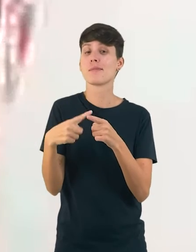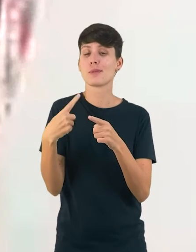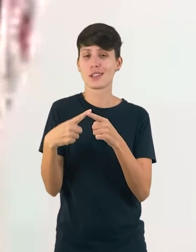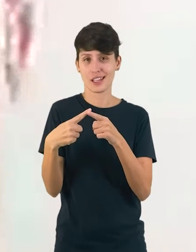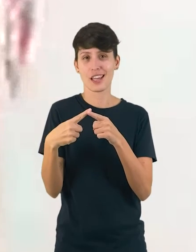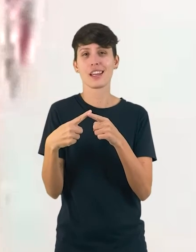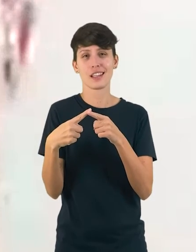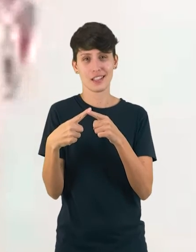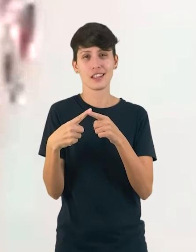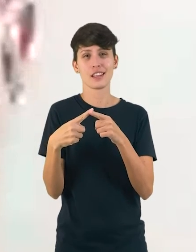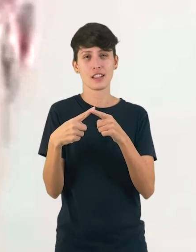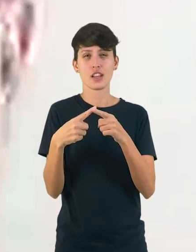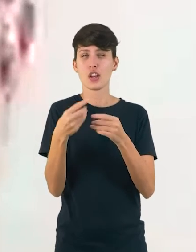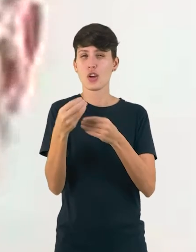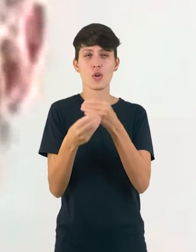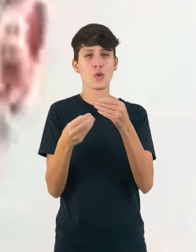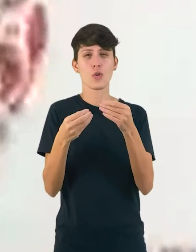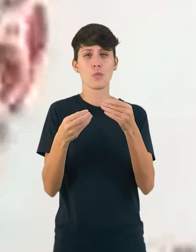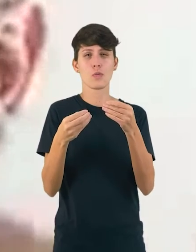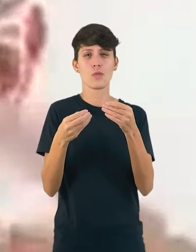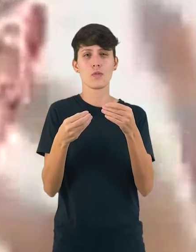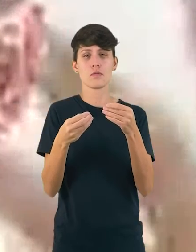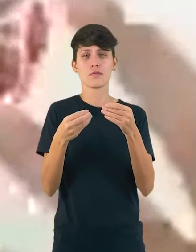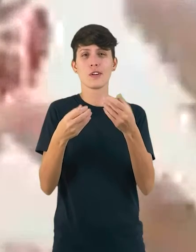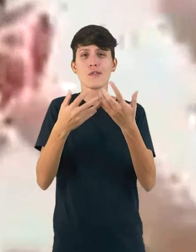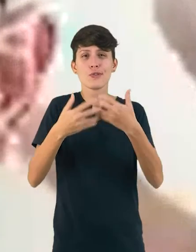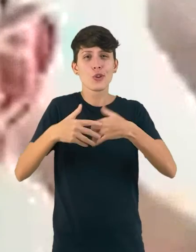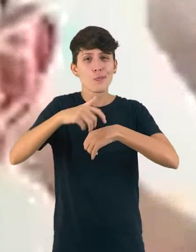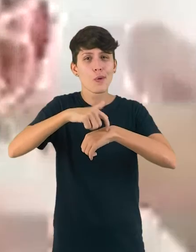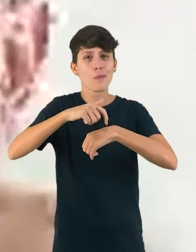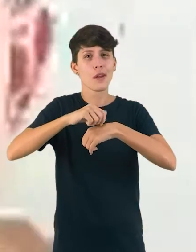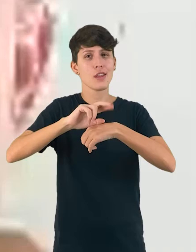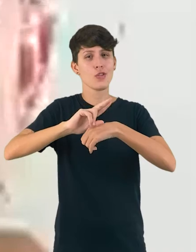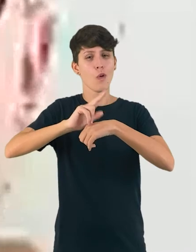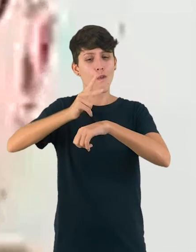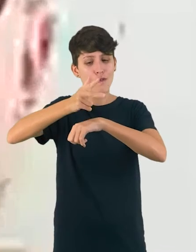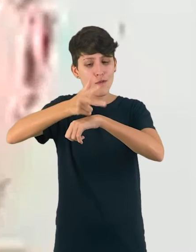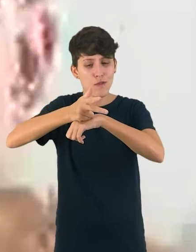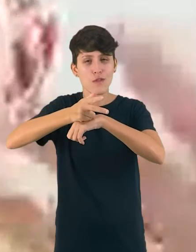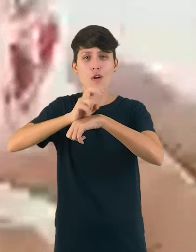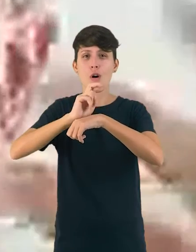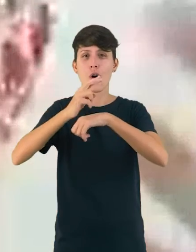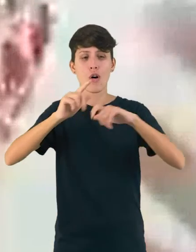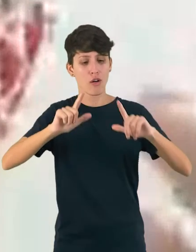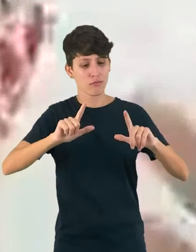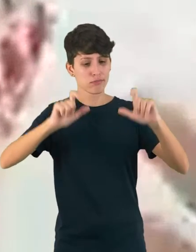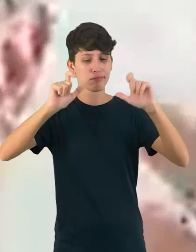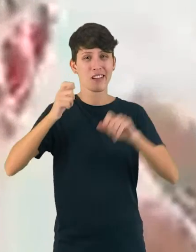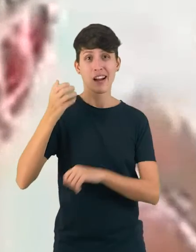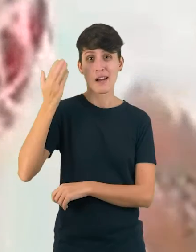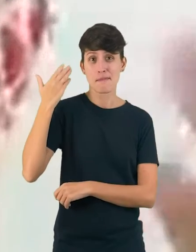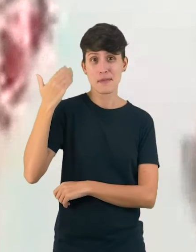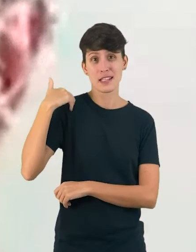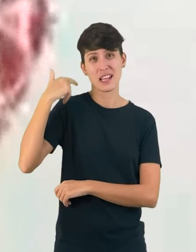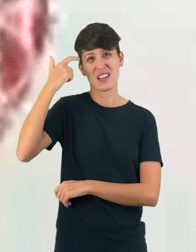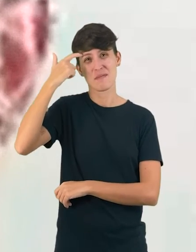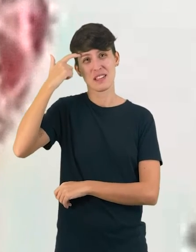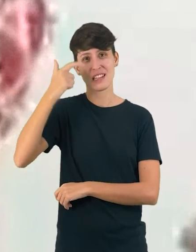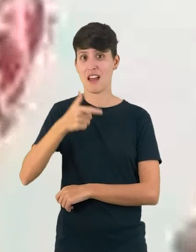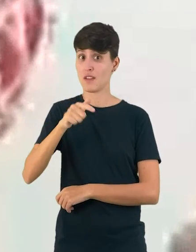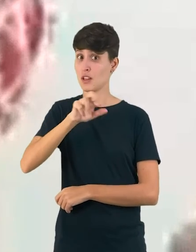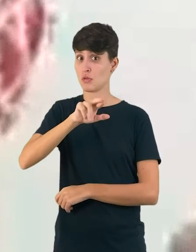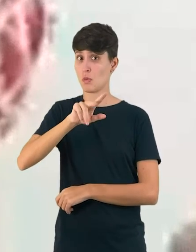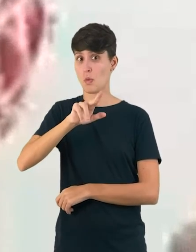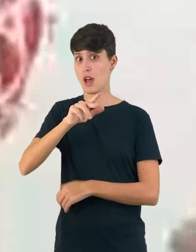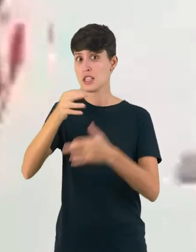novo, porque a fotografia de um momento desse, ou a filmagem de um momento desse, até há algum